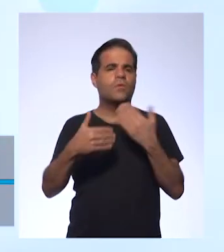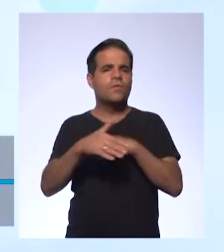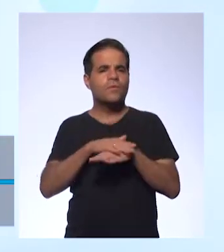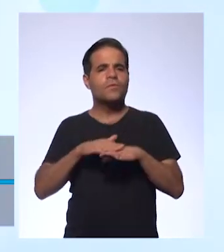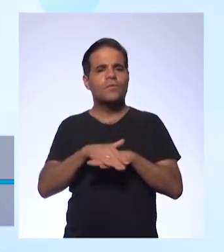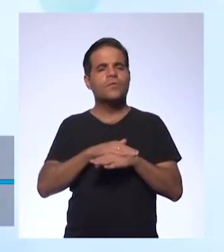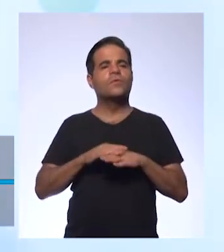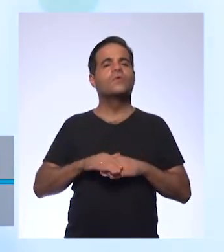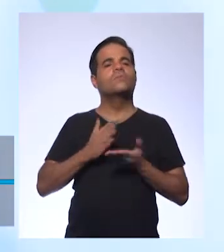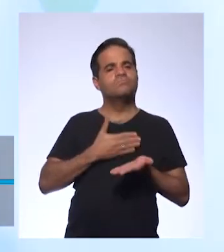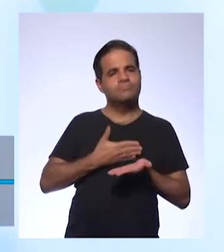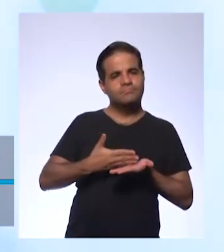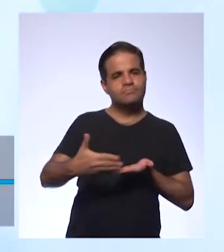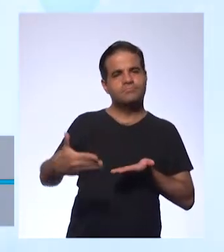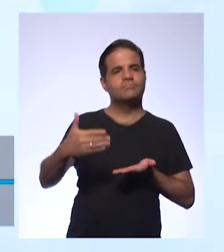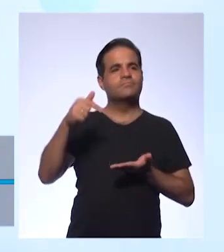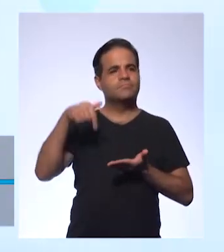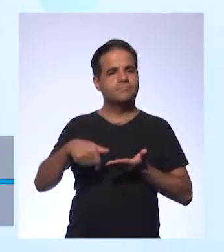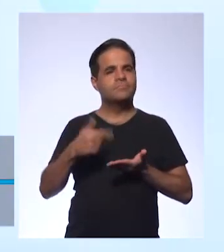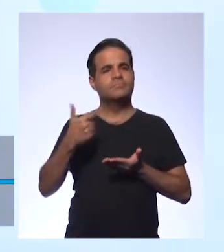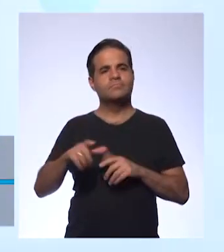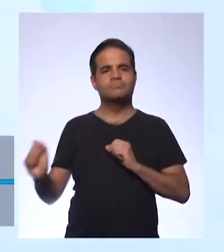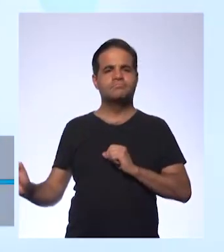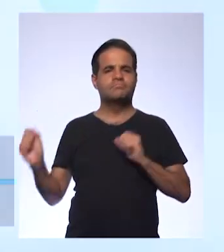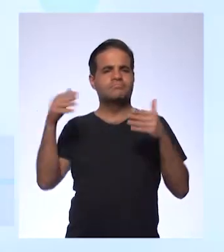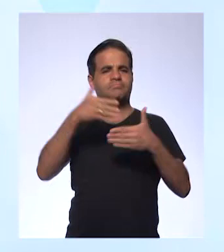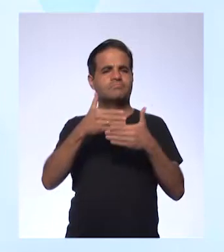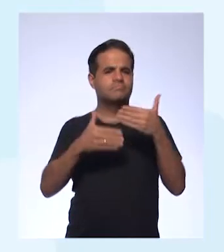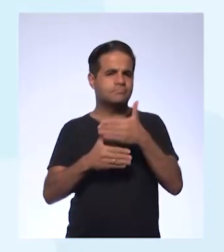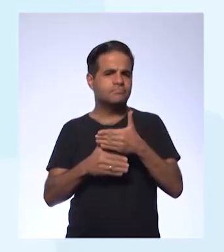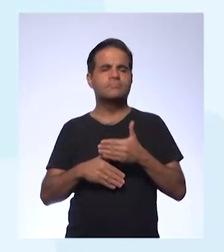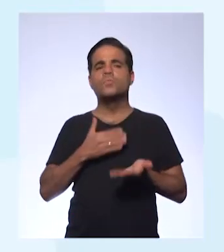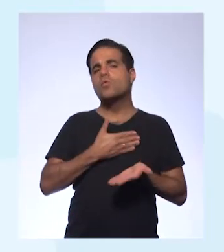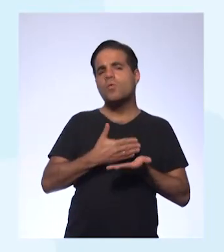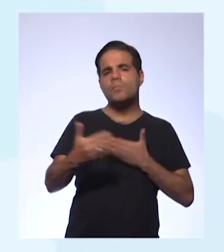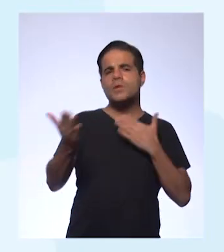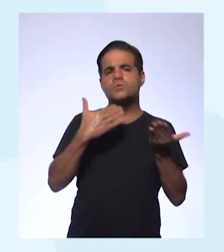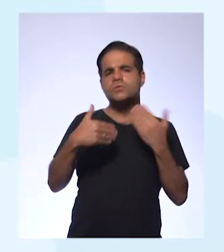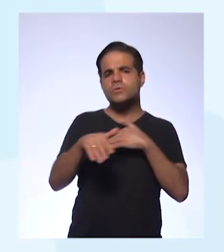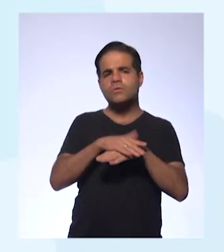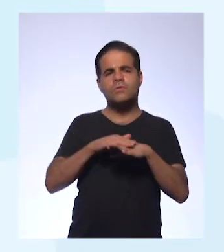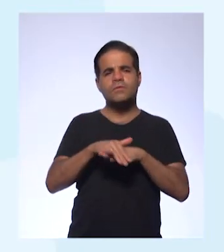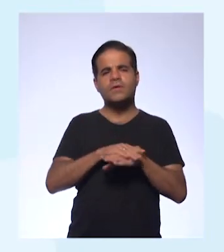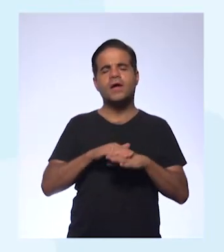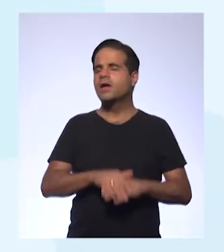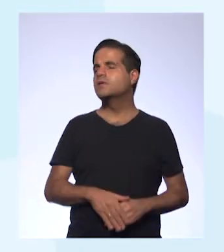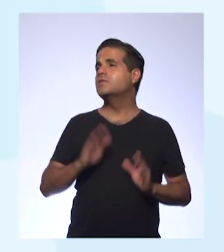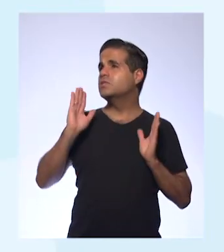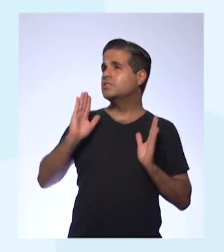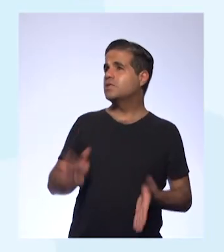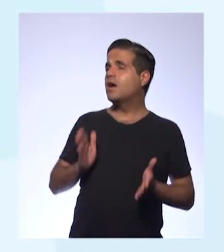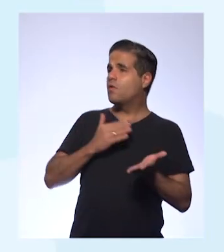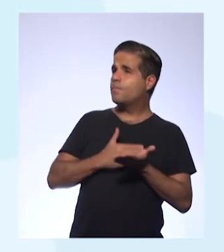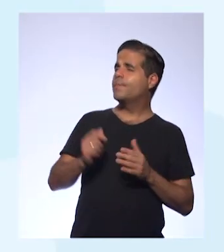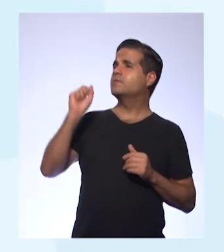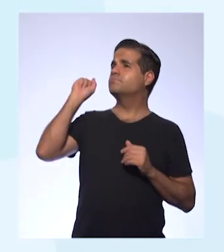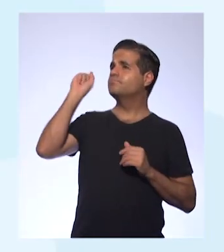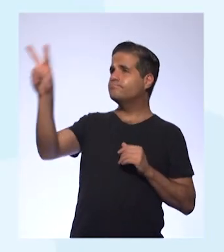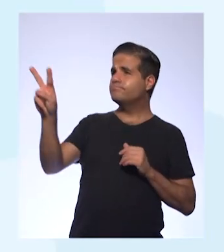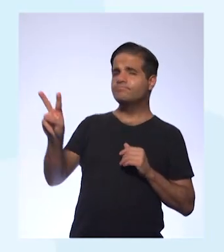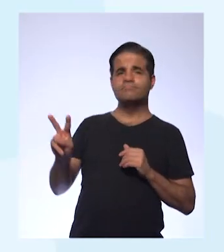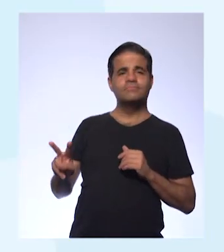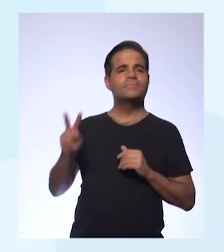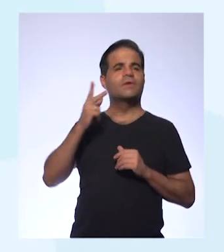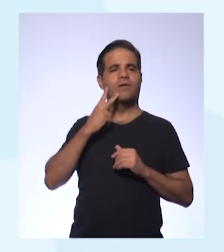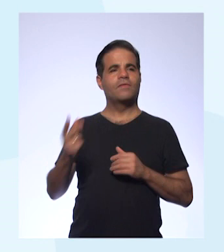nosso início de partida no próximo slide. Então, tá assim, ó, começo de conversa. Então, eu já começo aí para a gente começar a